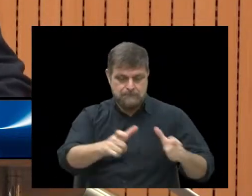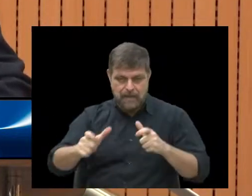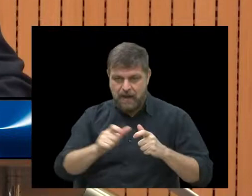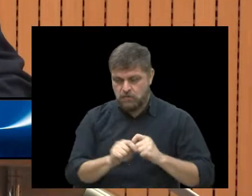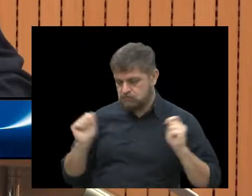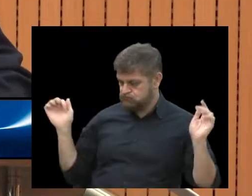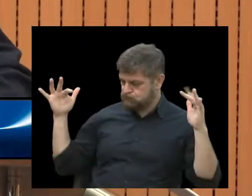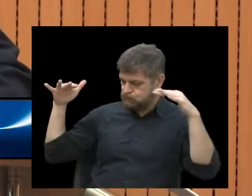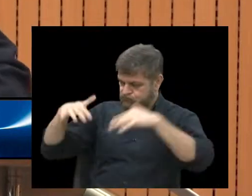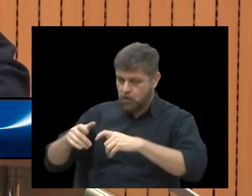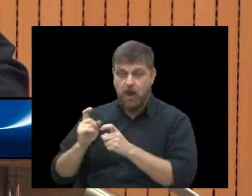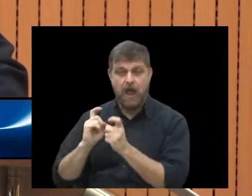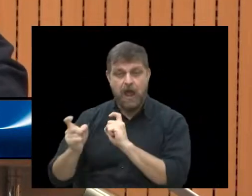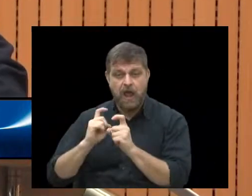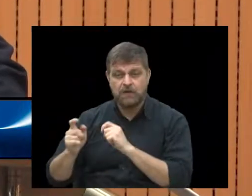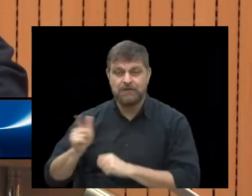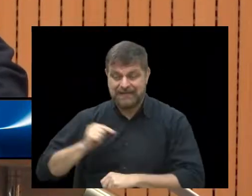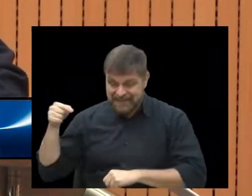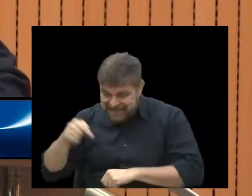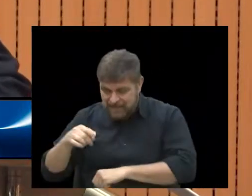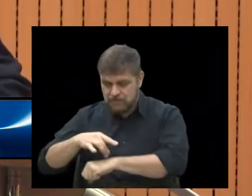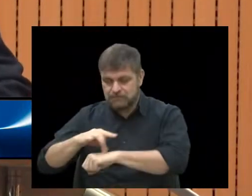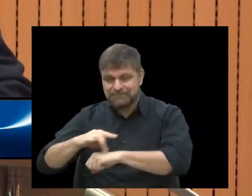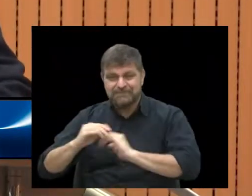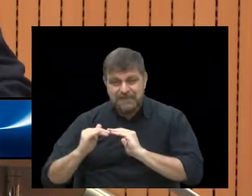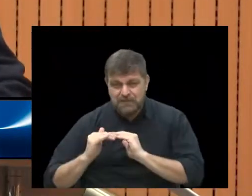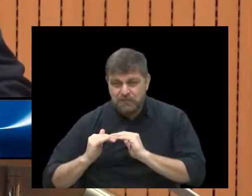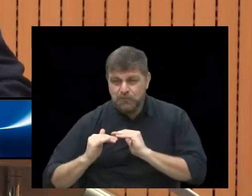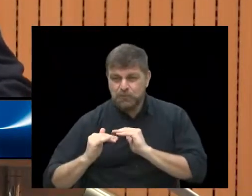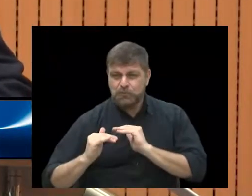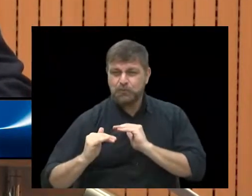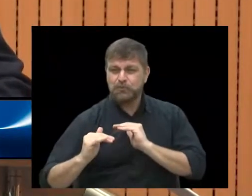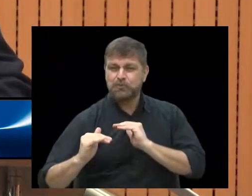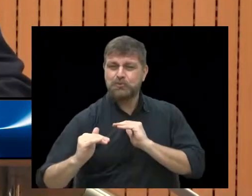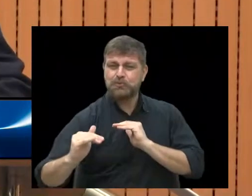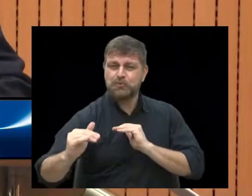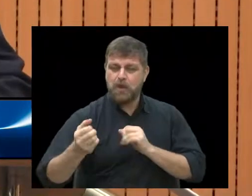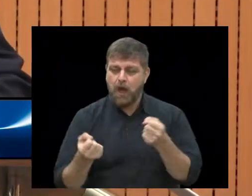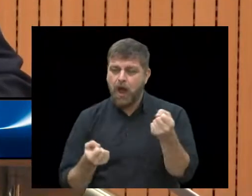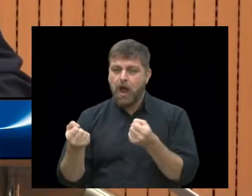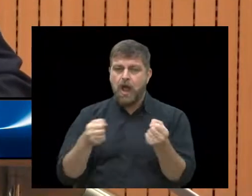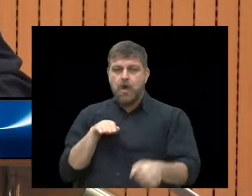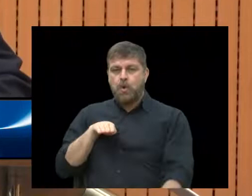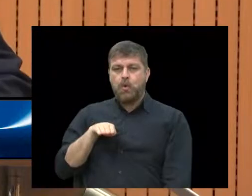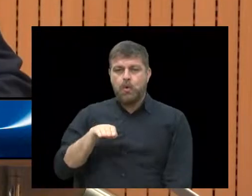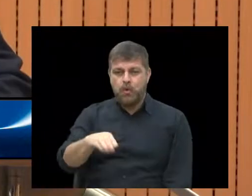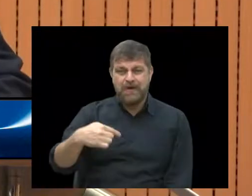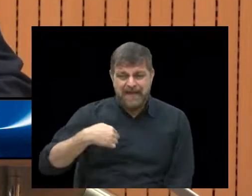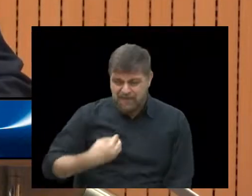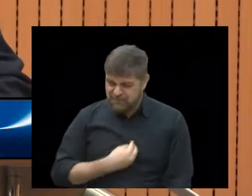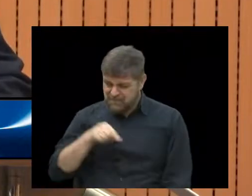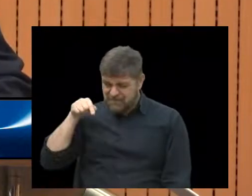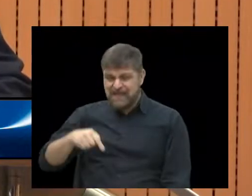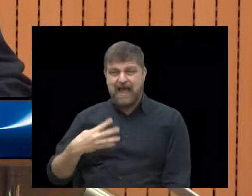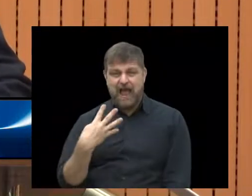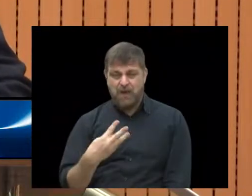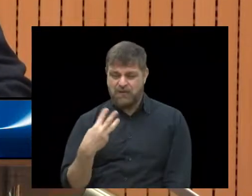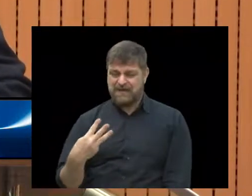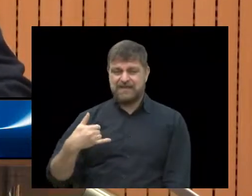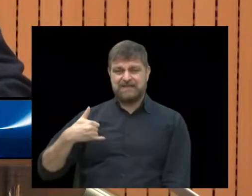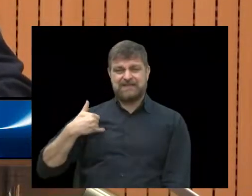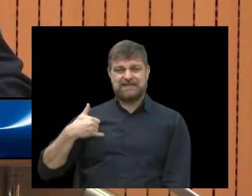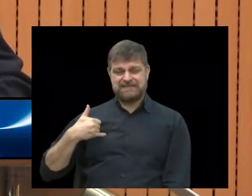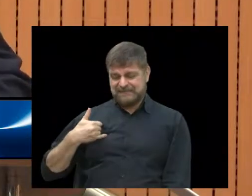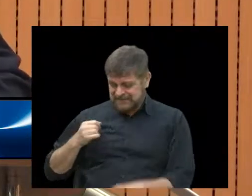pedido que saia a pavimentação naqueles 2 bairros. Estou ali há mais de 40 anos, 43 anos aí naquela